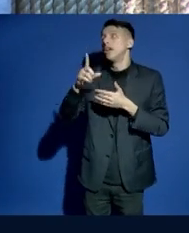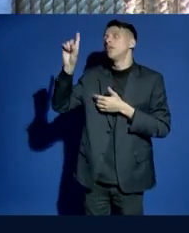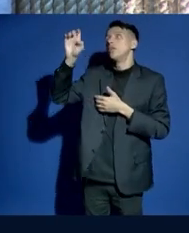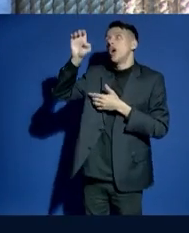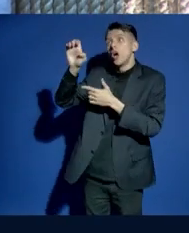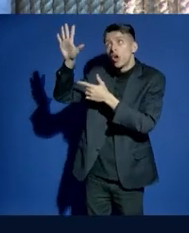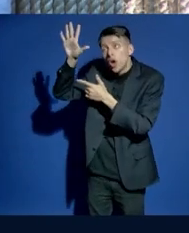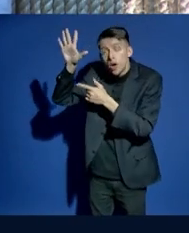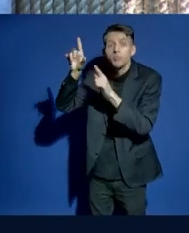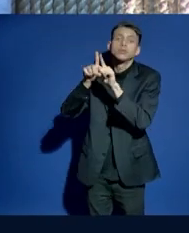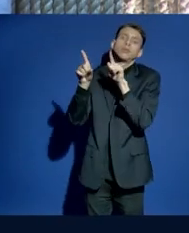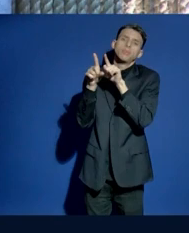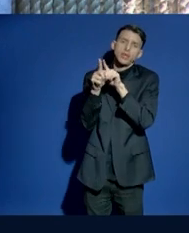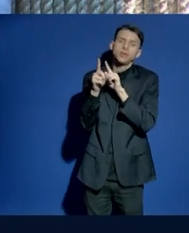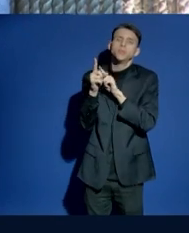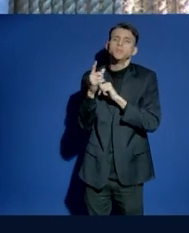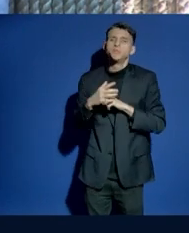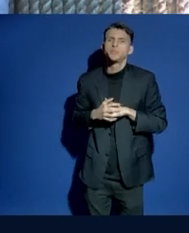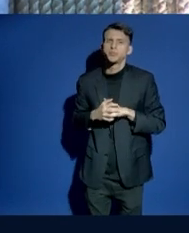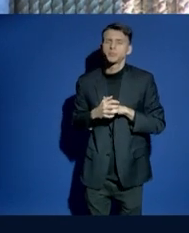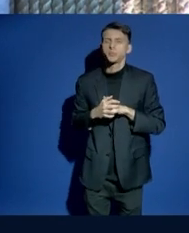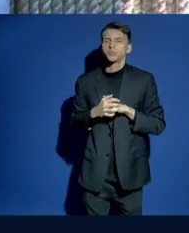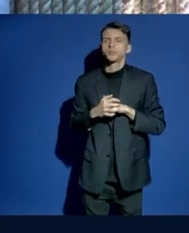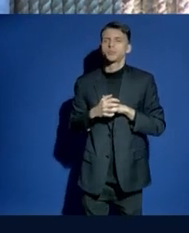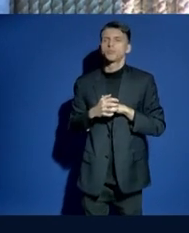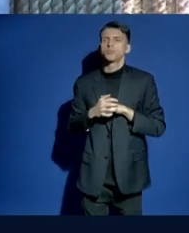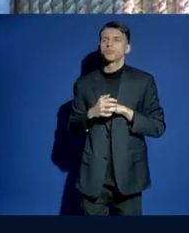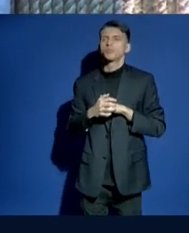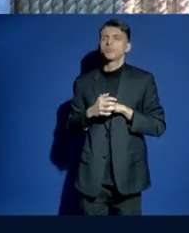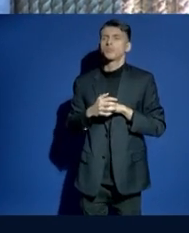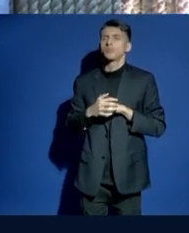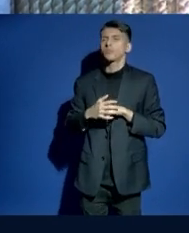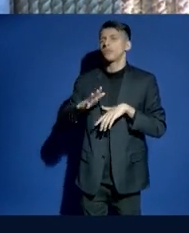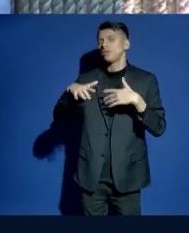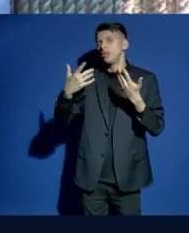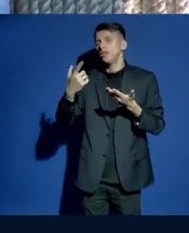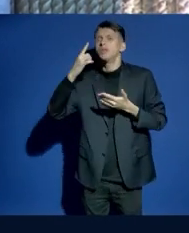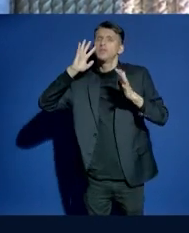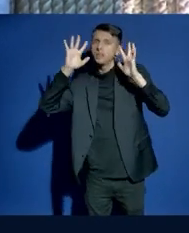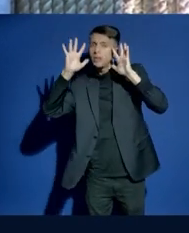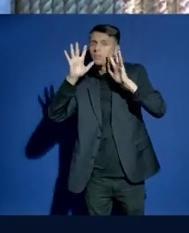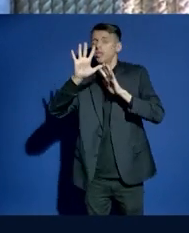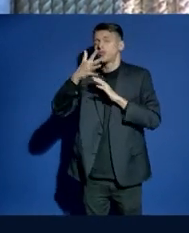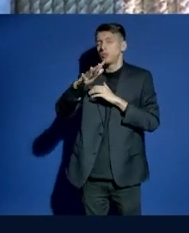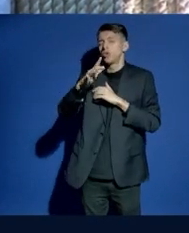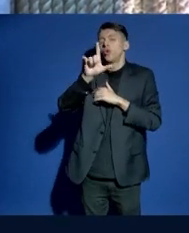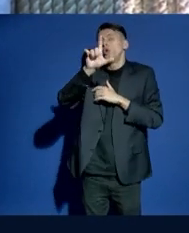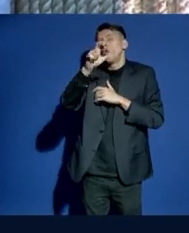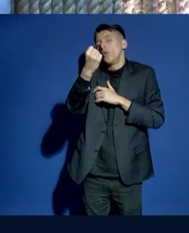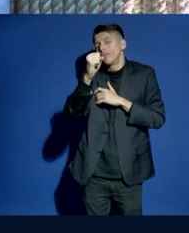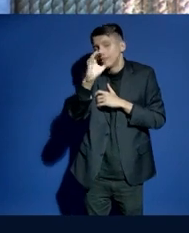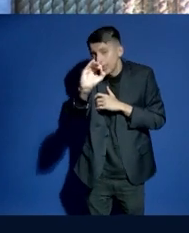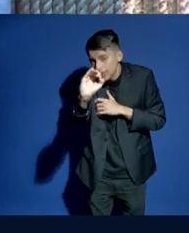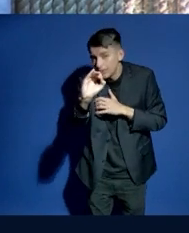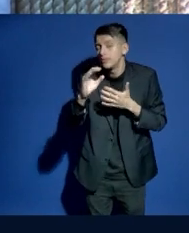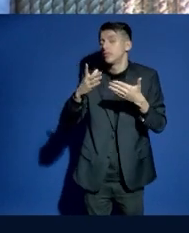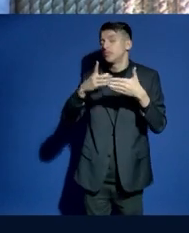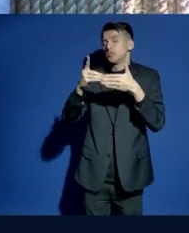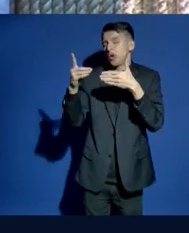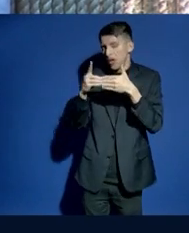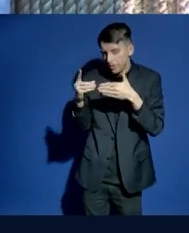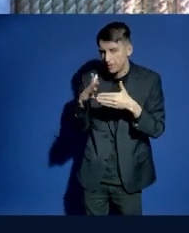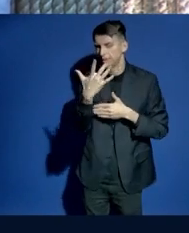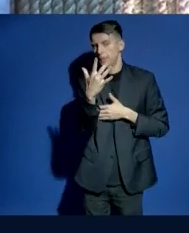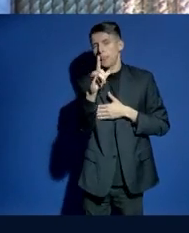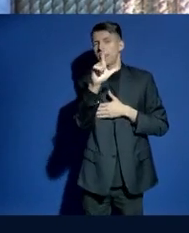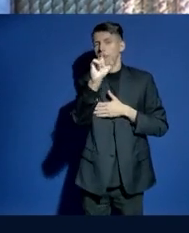o mercado da Califórnia que é o mercado mais sofisticado alguma coisa entre 80 $100 então ainda tem muito quetyahoo para ser feito